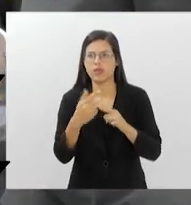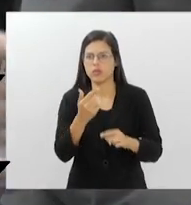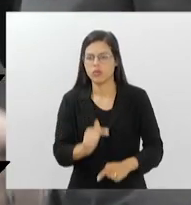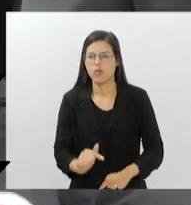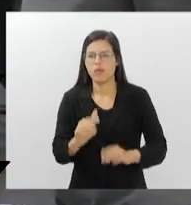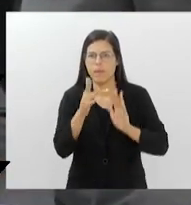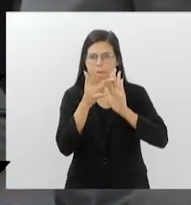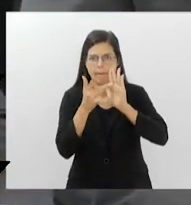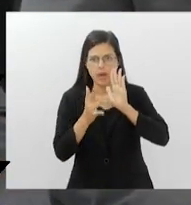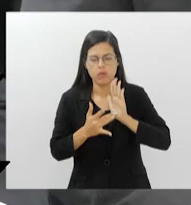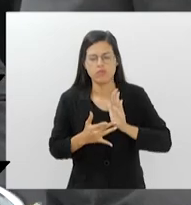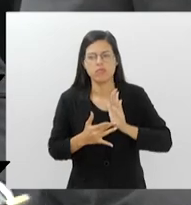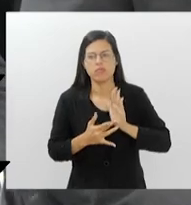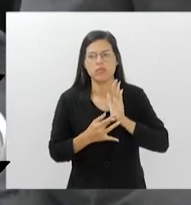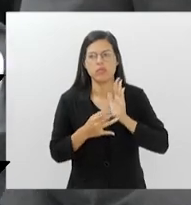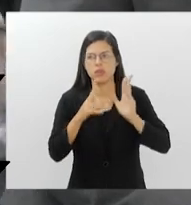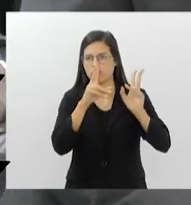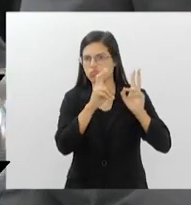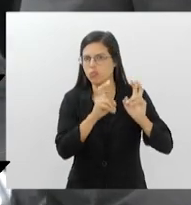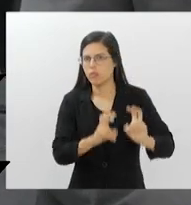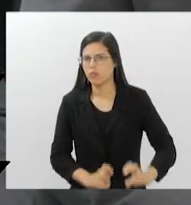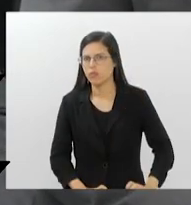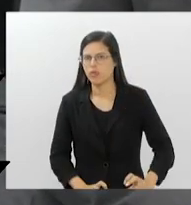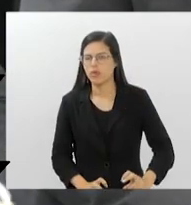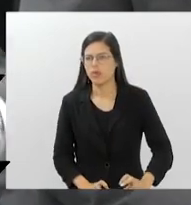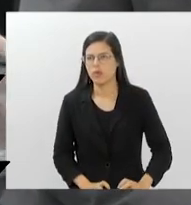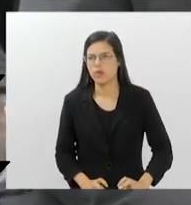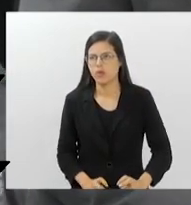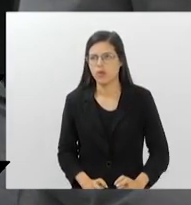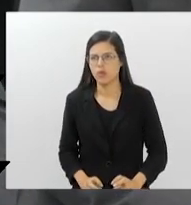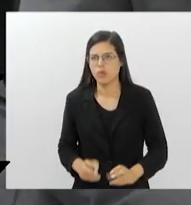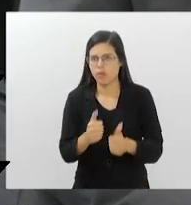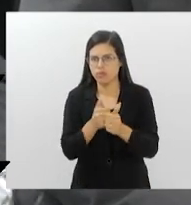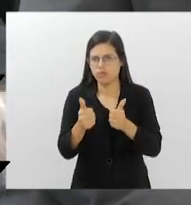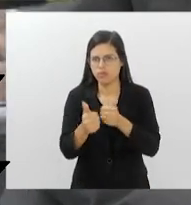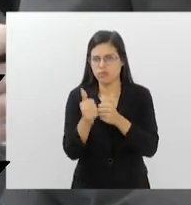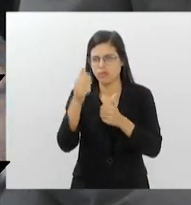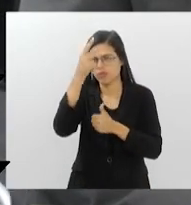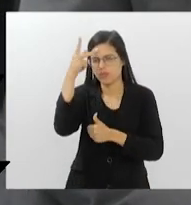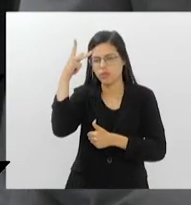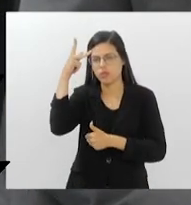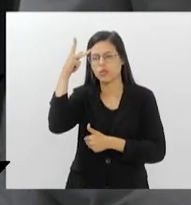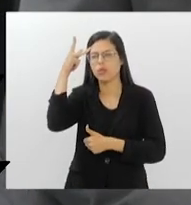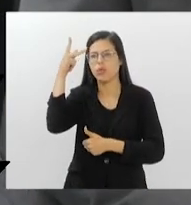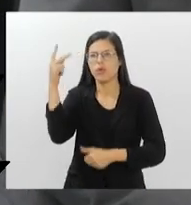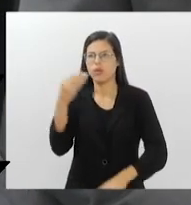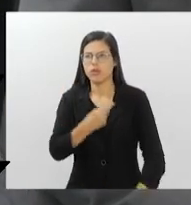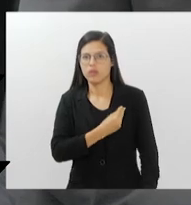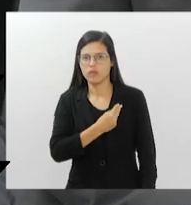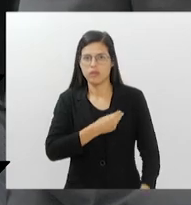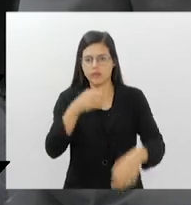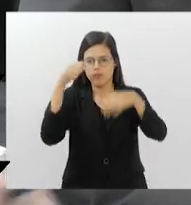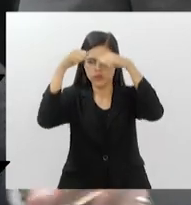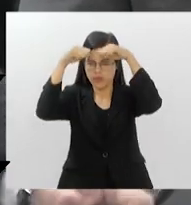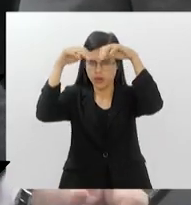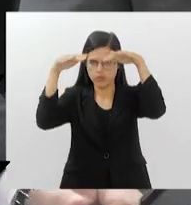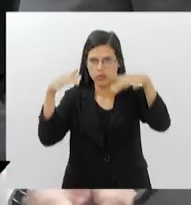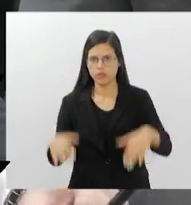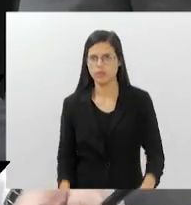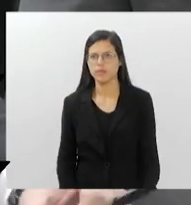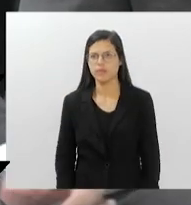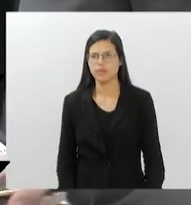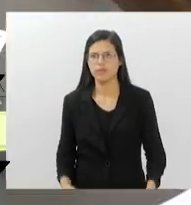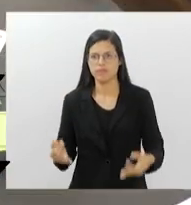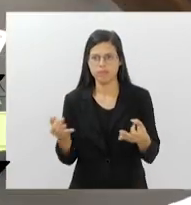a pauta todas as questões que envolvem o protagonismo das pessoas que também vivem sobre o transtorno do espectro autista